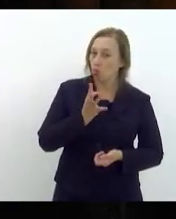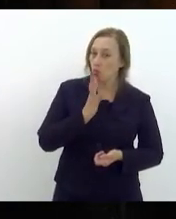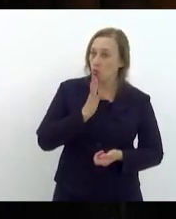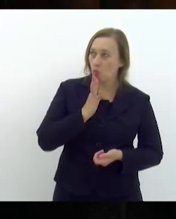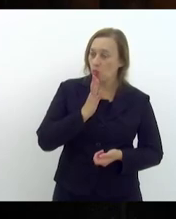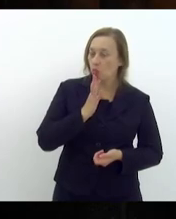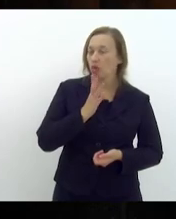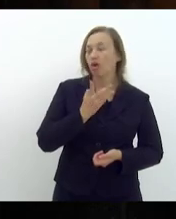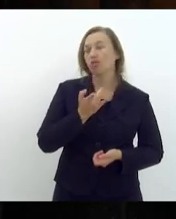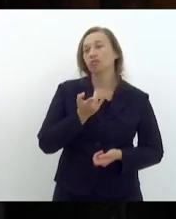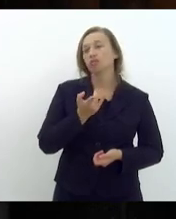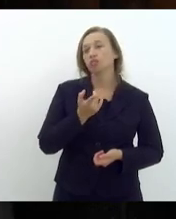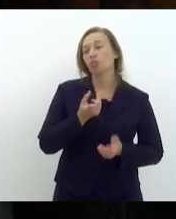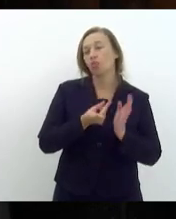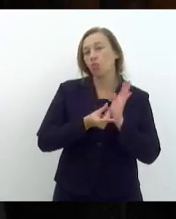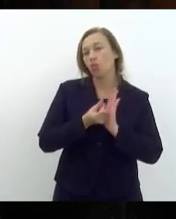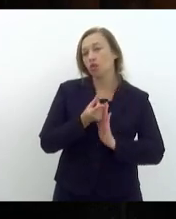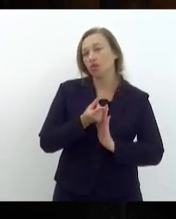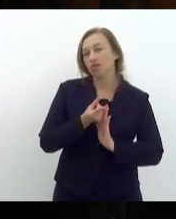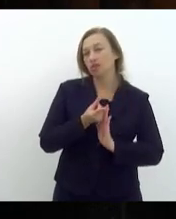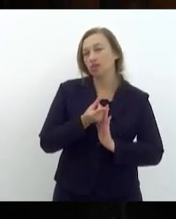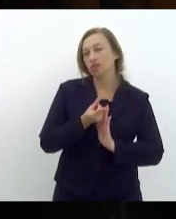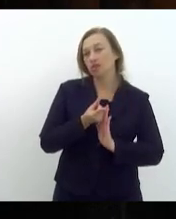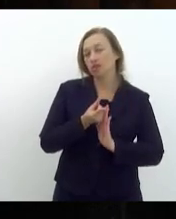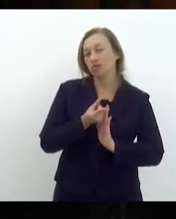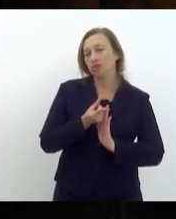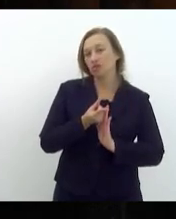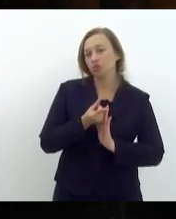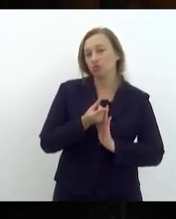menos o orçamento domiciliar